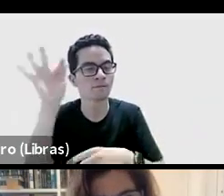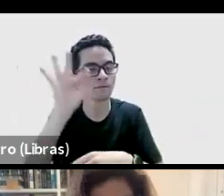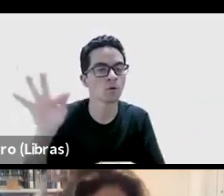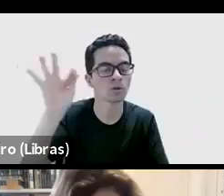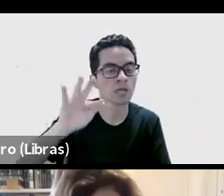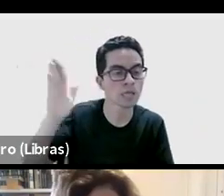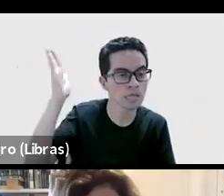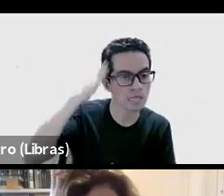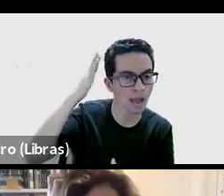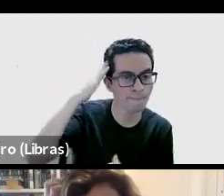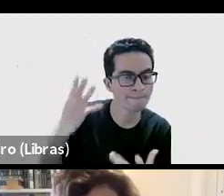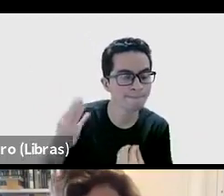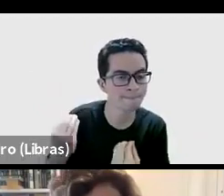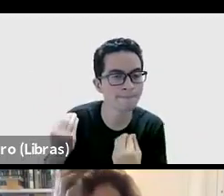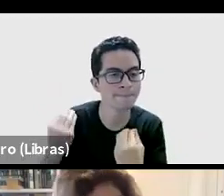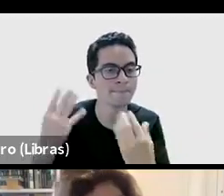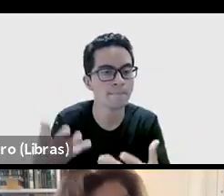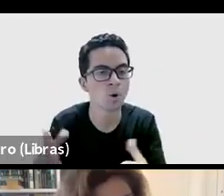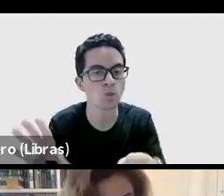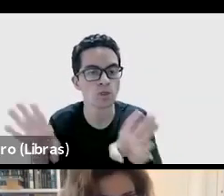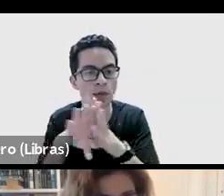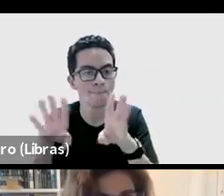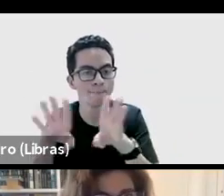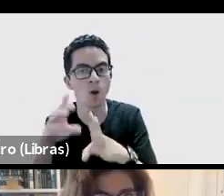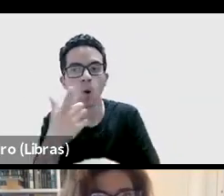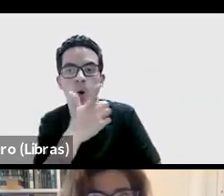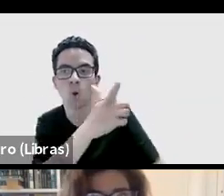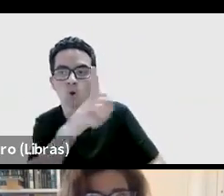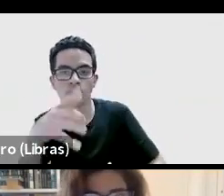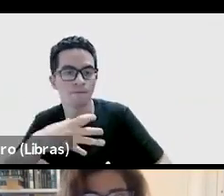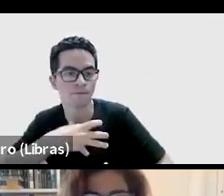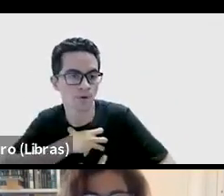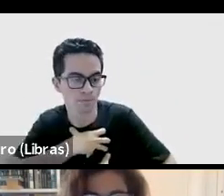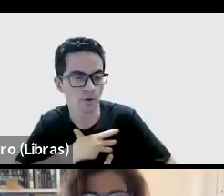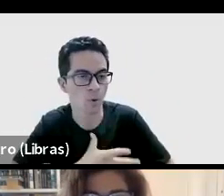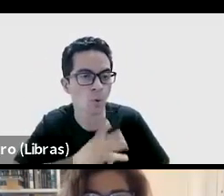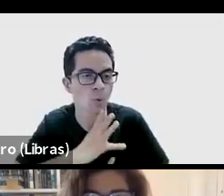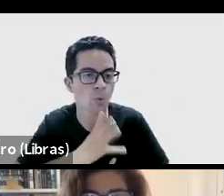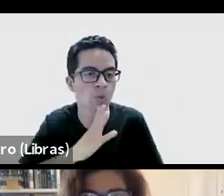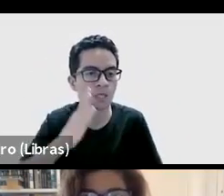que nos legitimou perante outras formas de conhecimento, né?